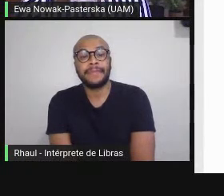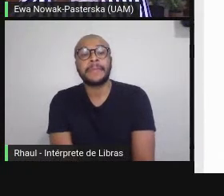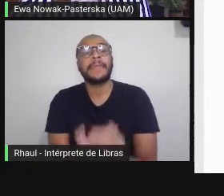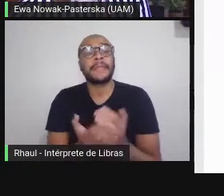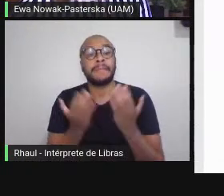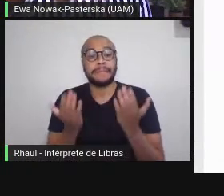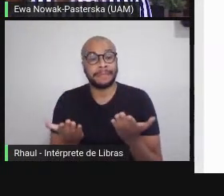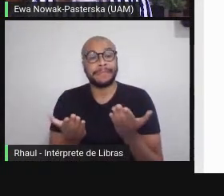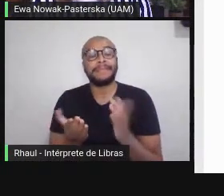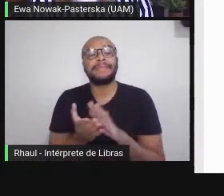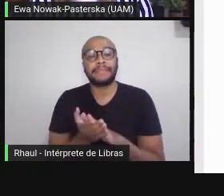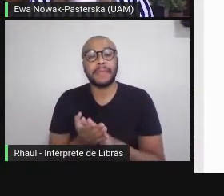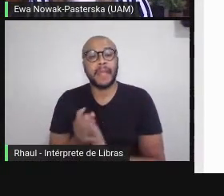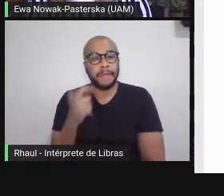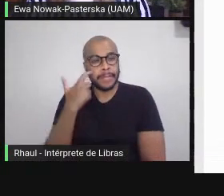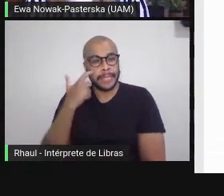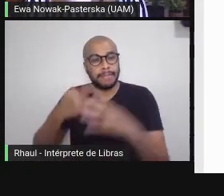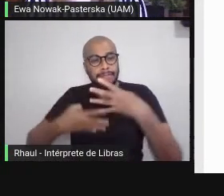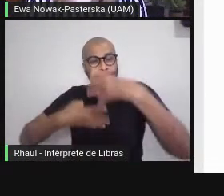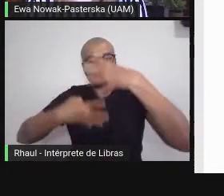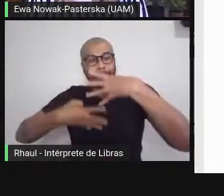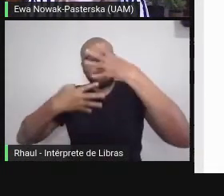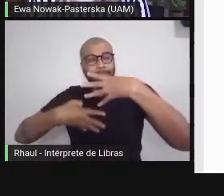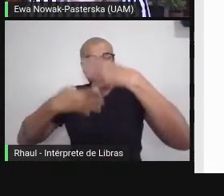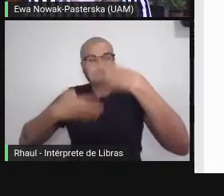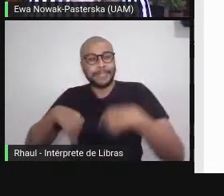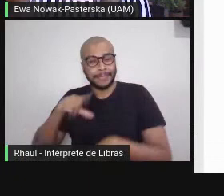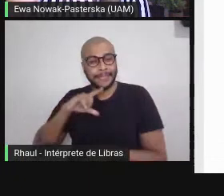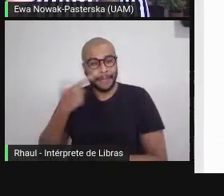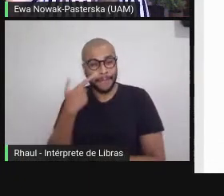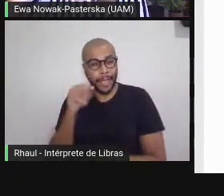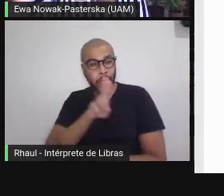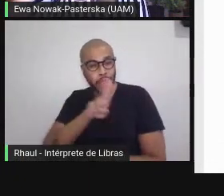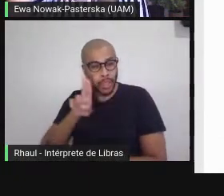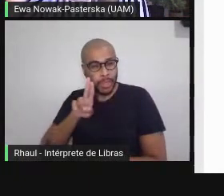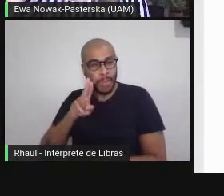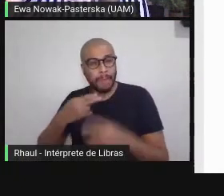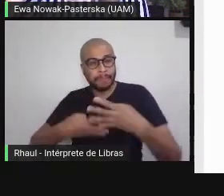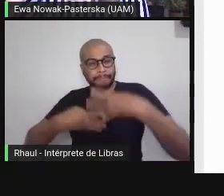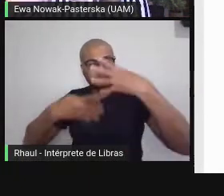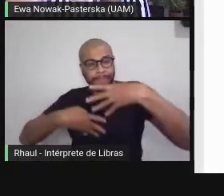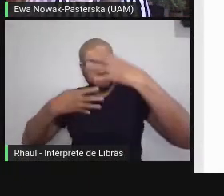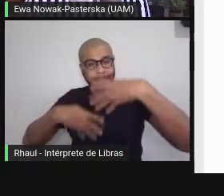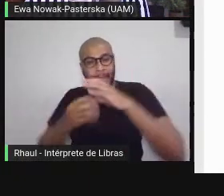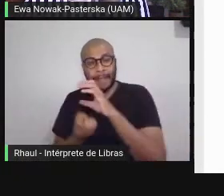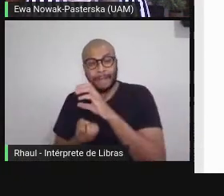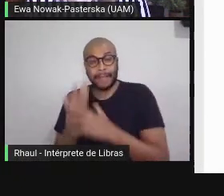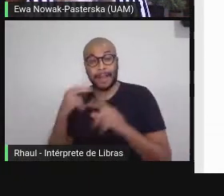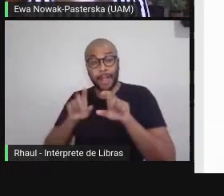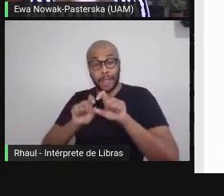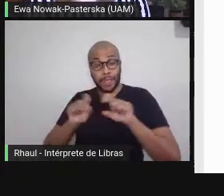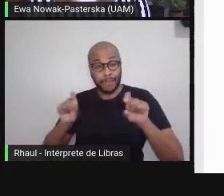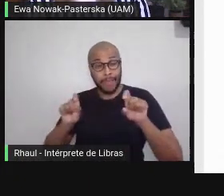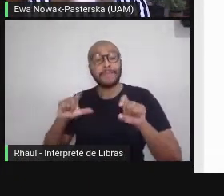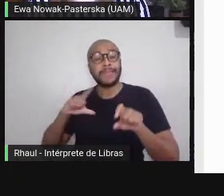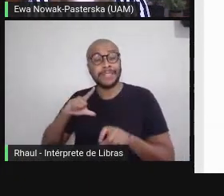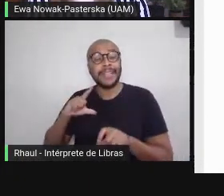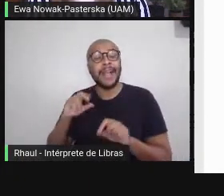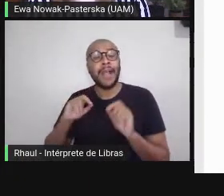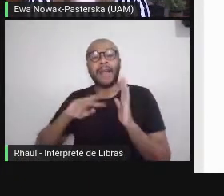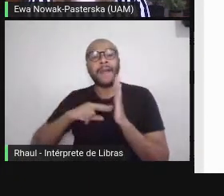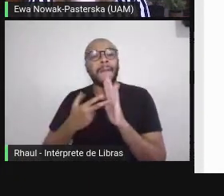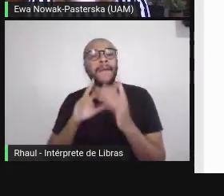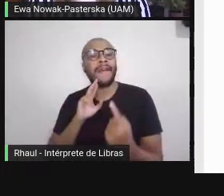Então, aqui, esse tipo de sobrenome, essa maneira de criar sobrenome, como falamos, ela se referia